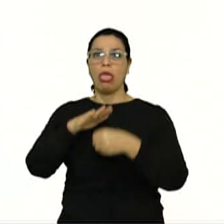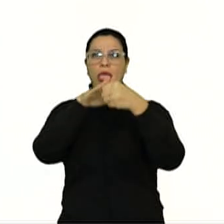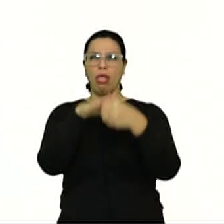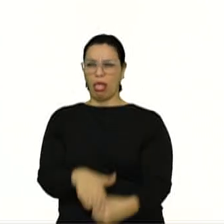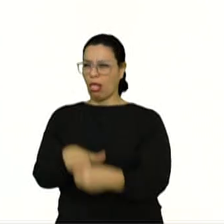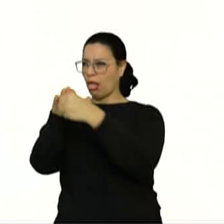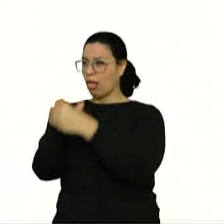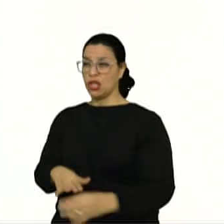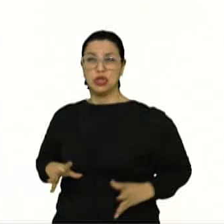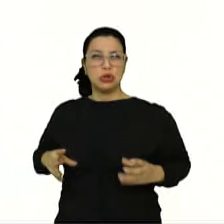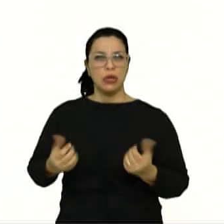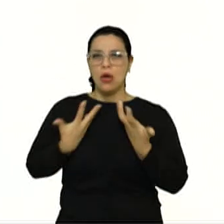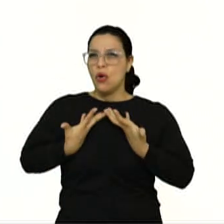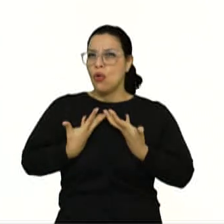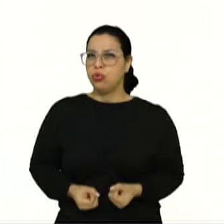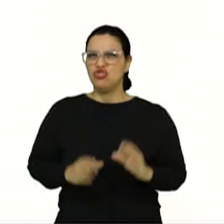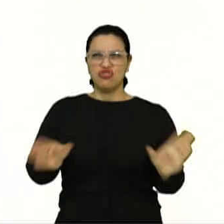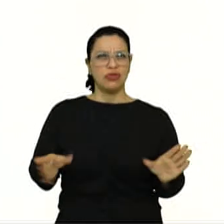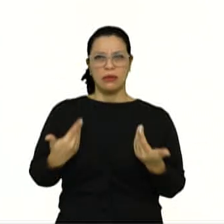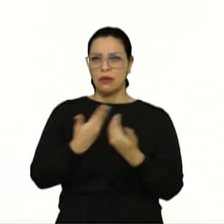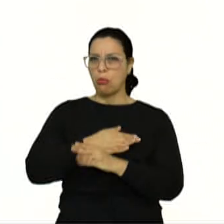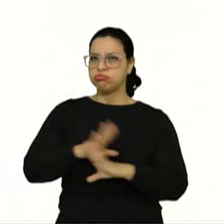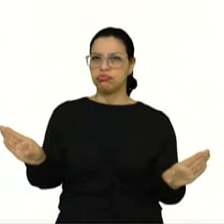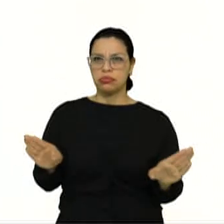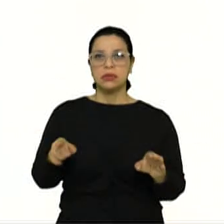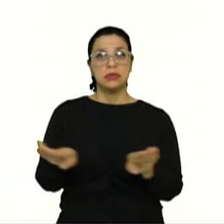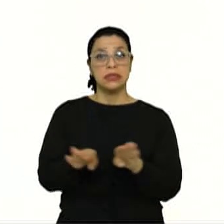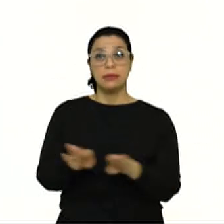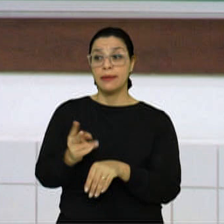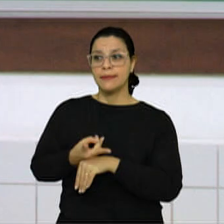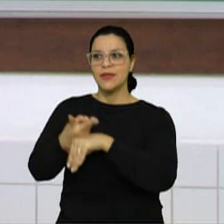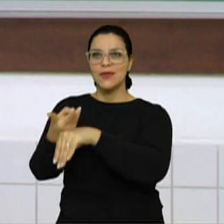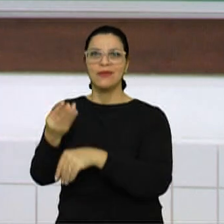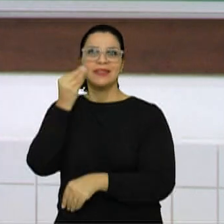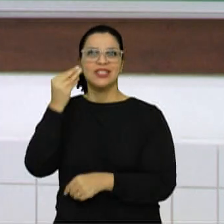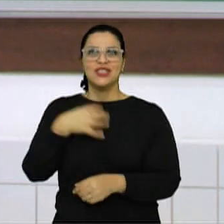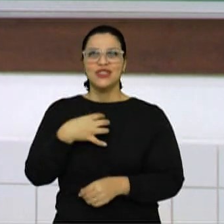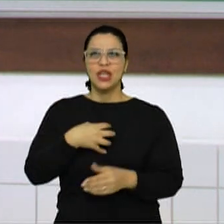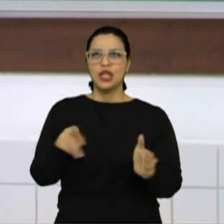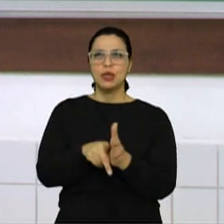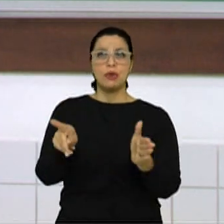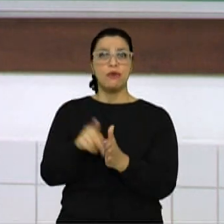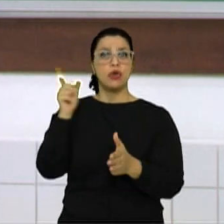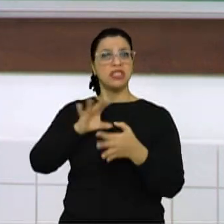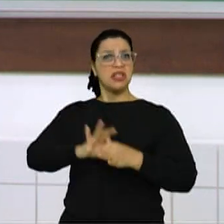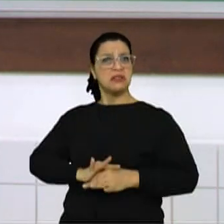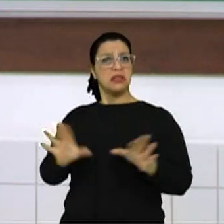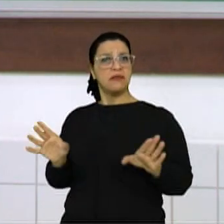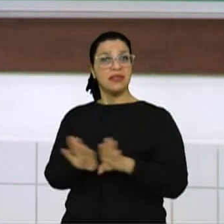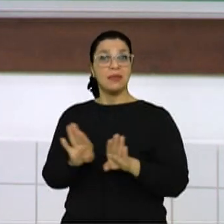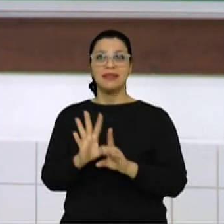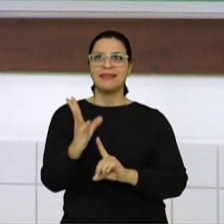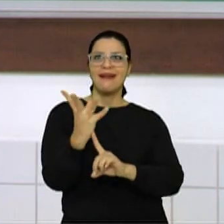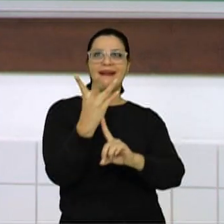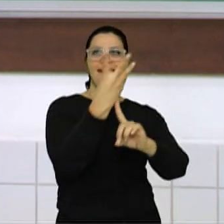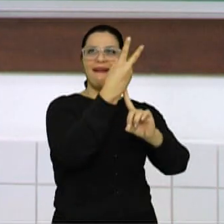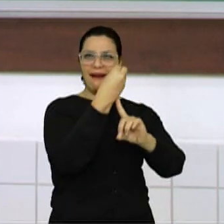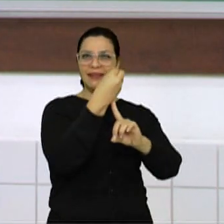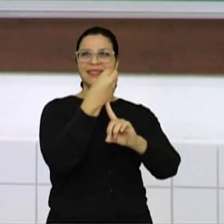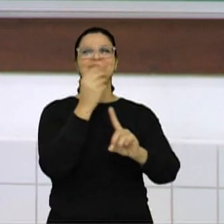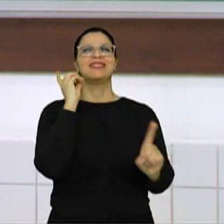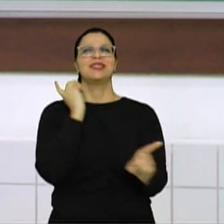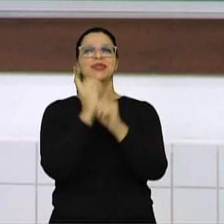eles estavam cansados, esgotados, e eles procuravam uma forma de liberdade. E na arte